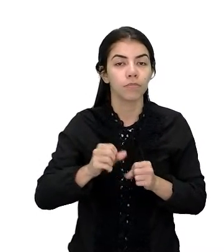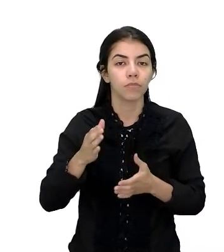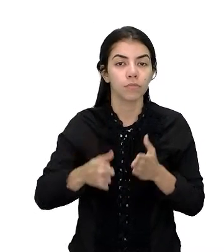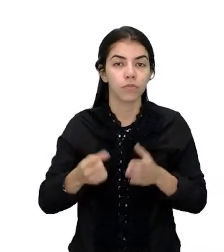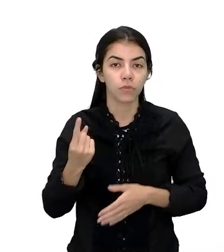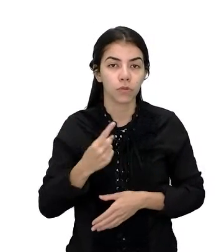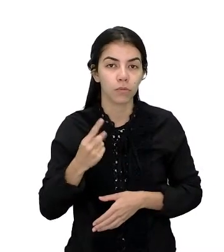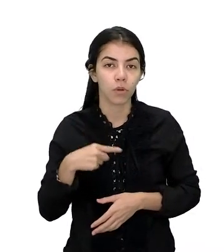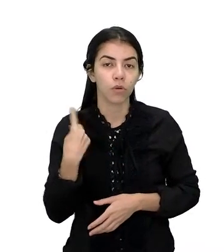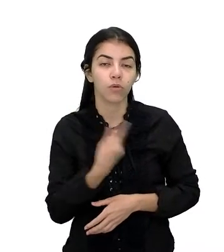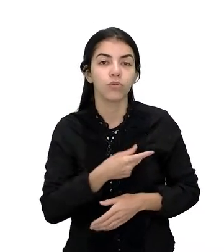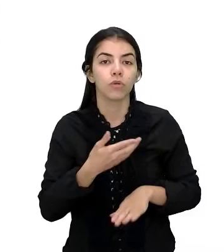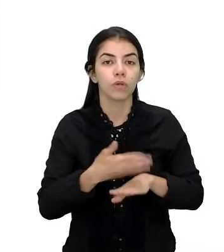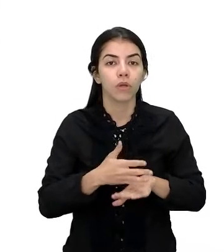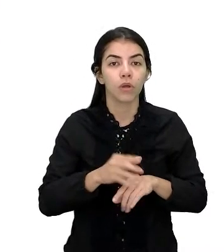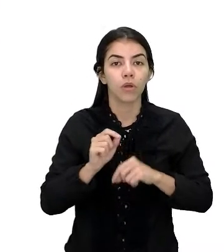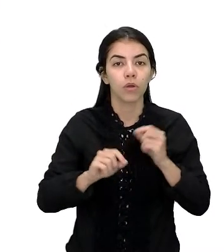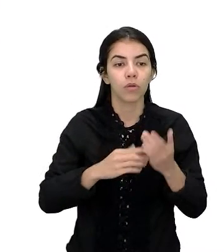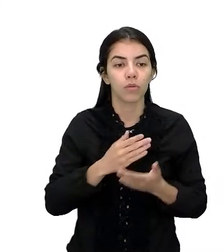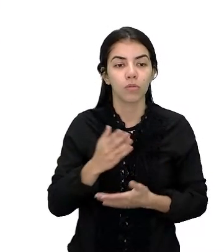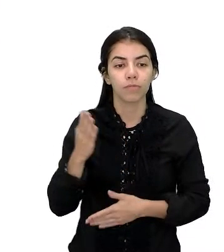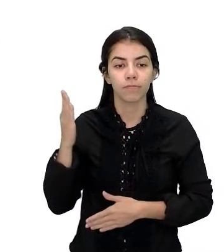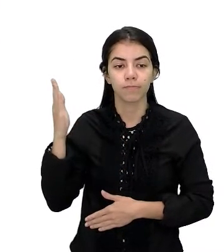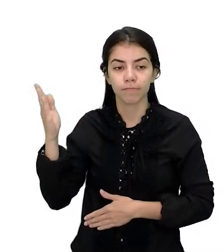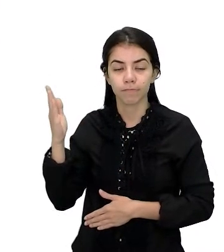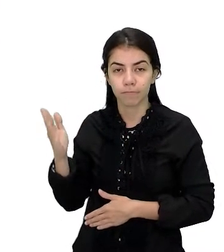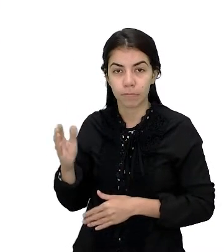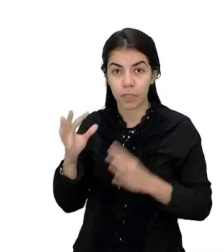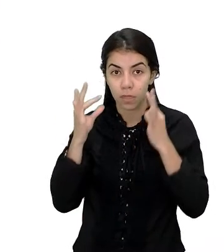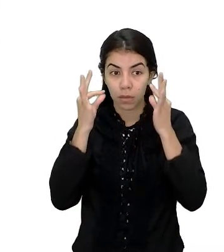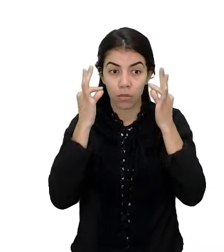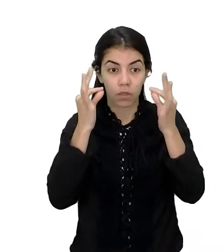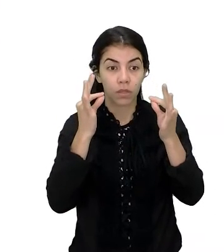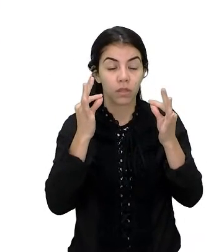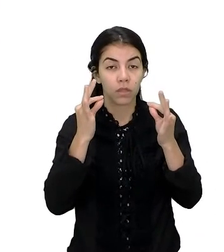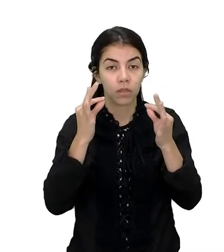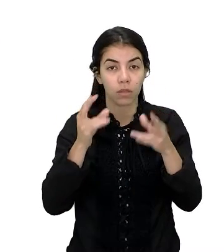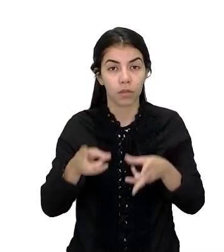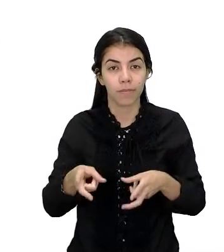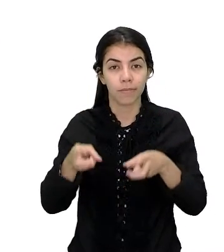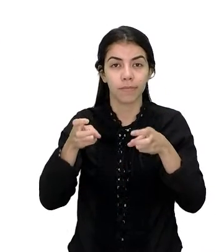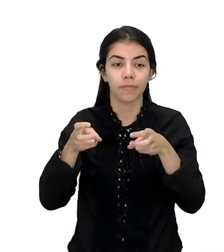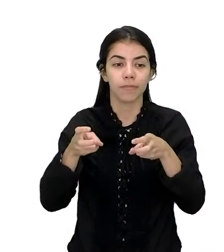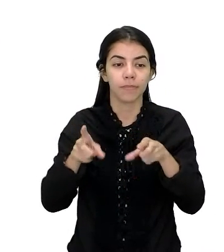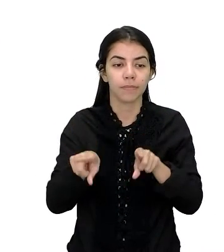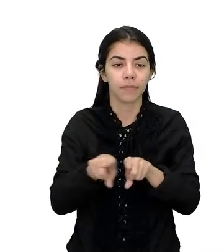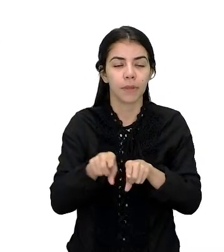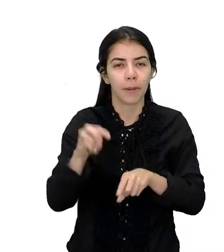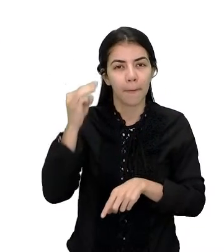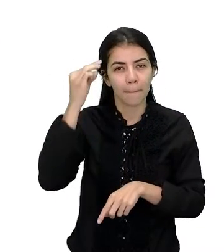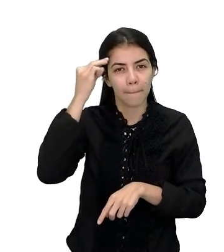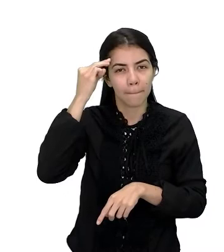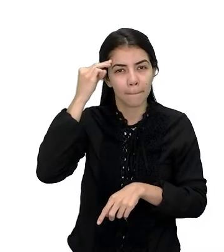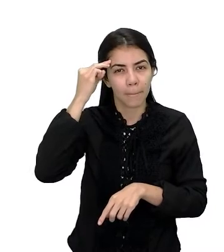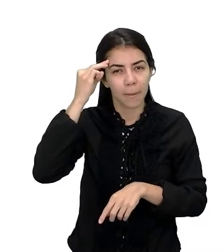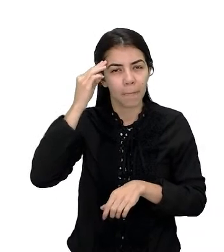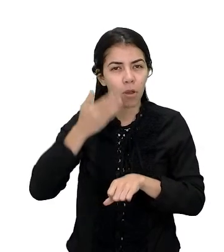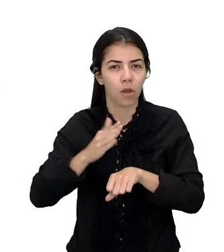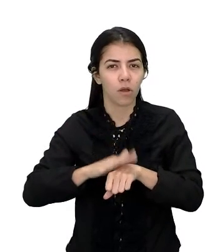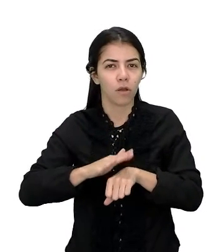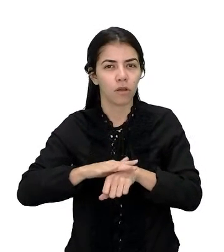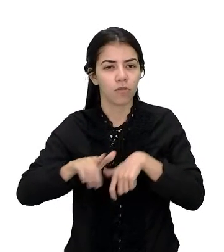onde nós trabalhamos com essas funções executivas. Nós trabalhamos com a atenção, com a percepção, com a memória de trabalho, com